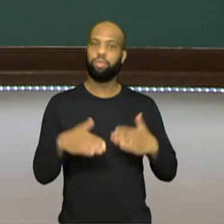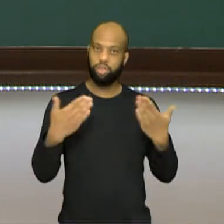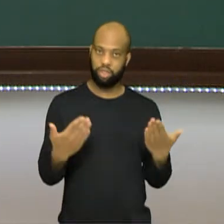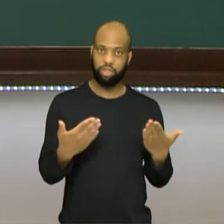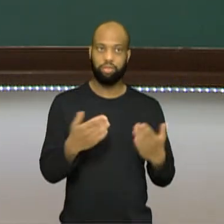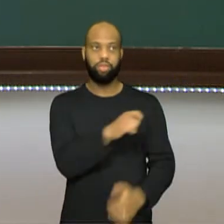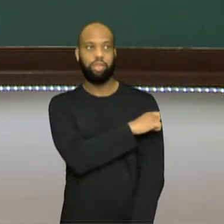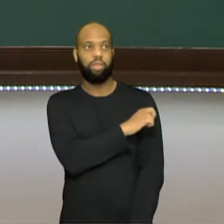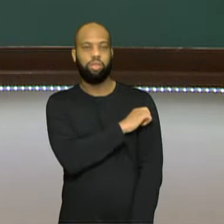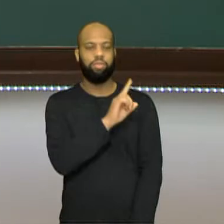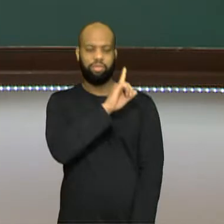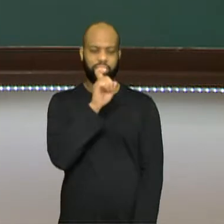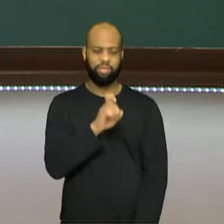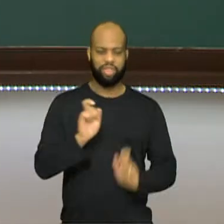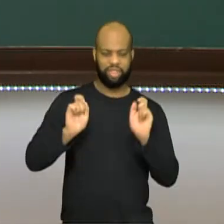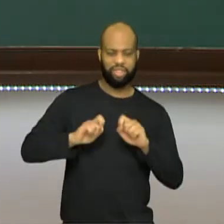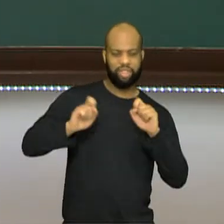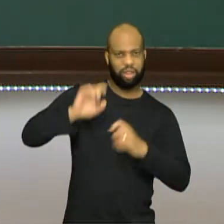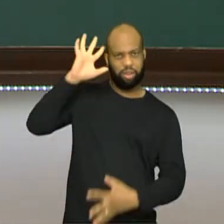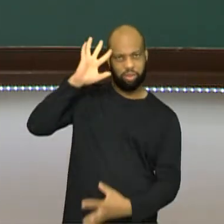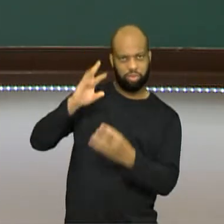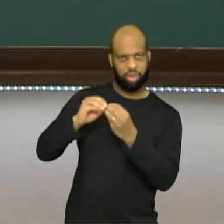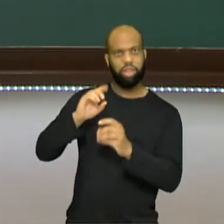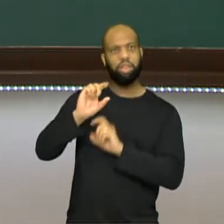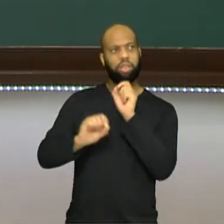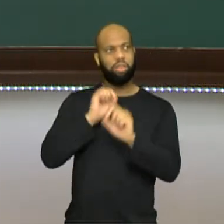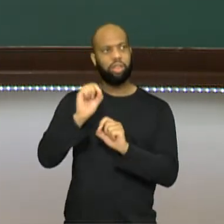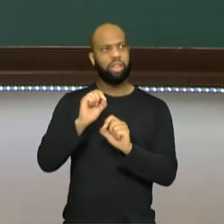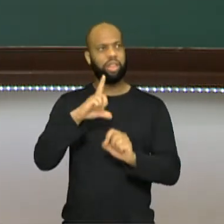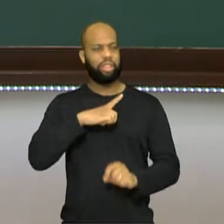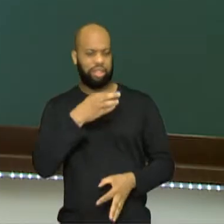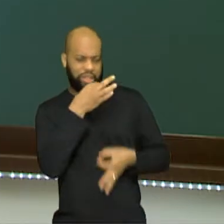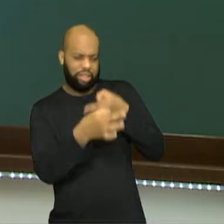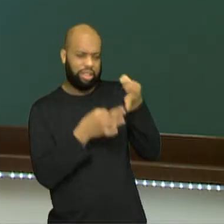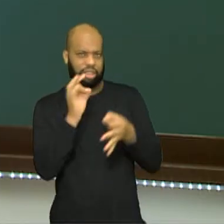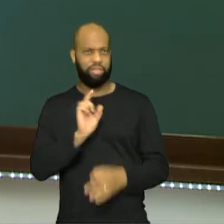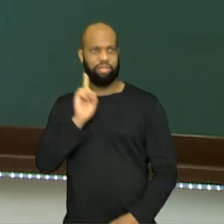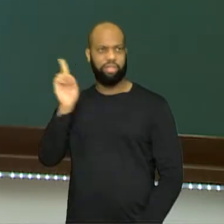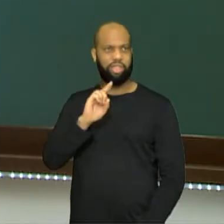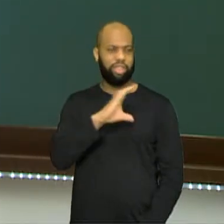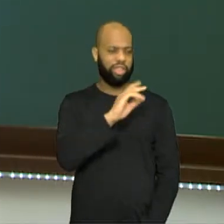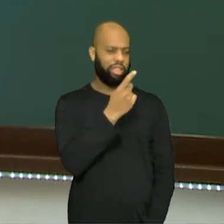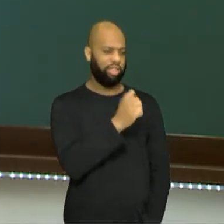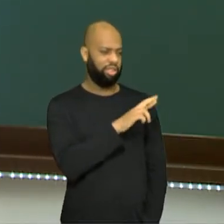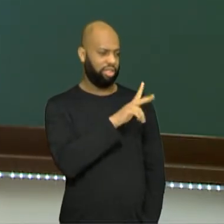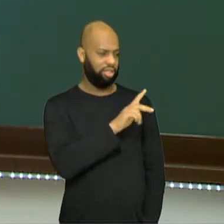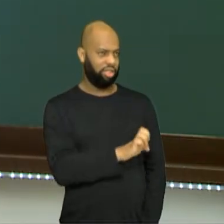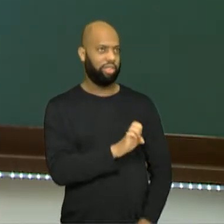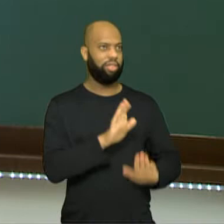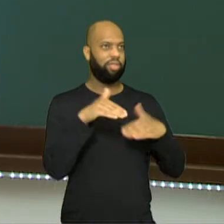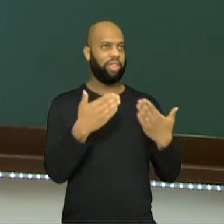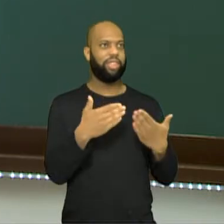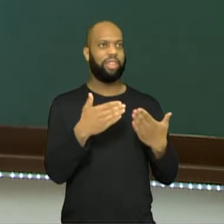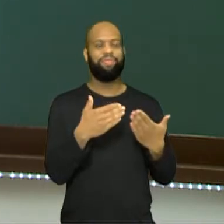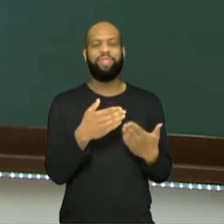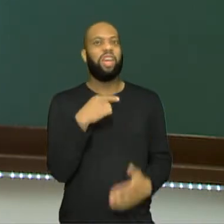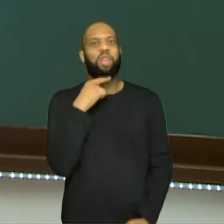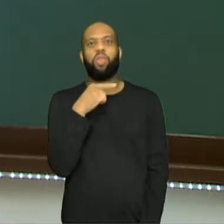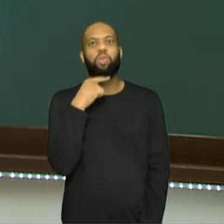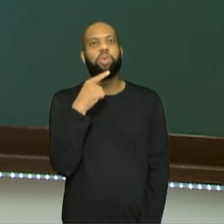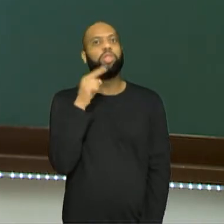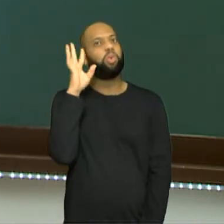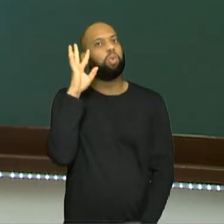Então, estudantes, será que é possível compreender aqui a crítica nesta charge? Vamos lá? Não nos é